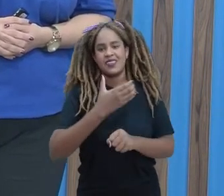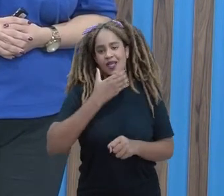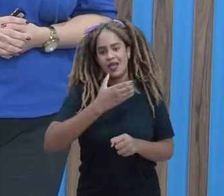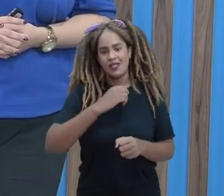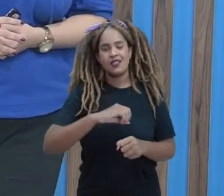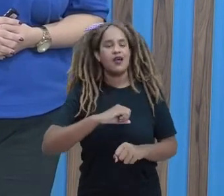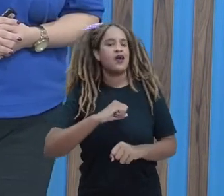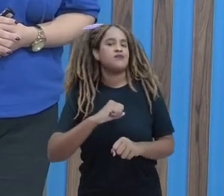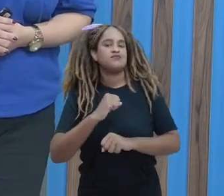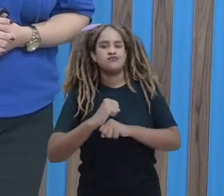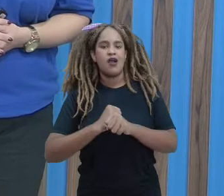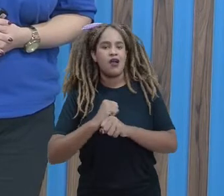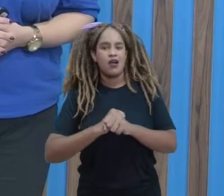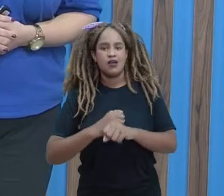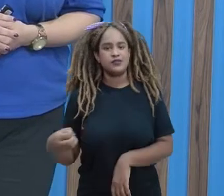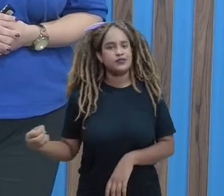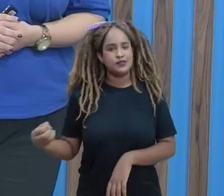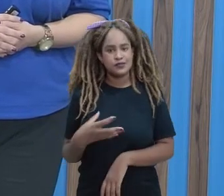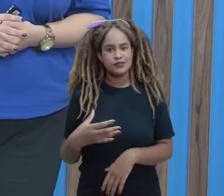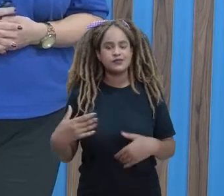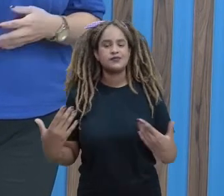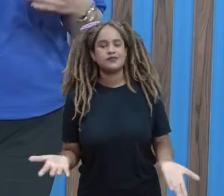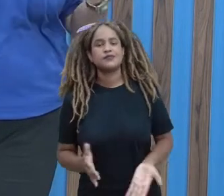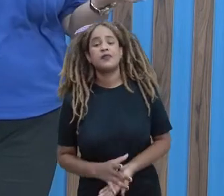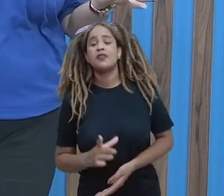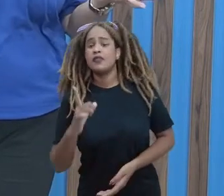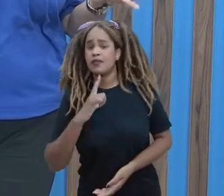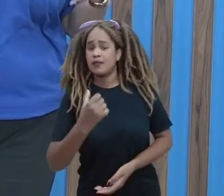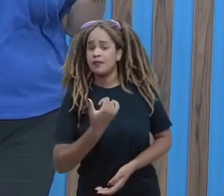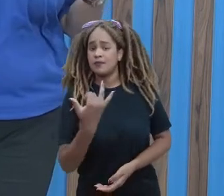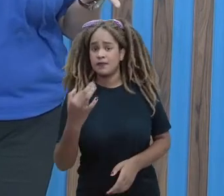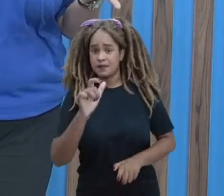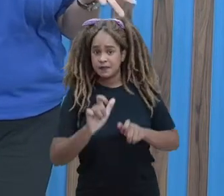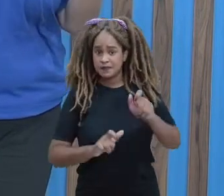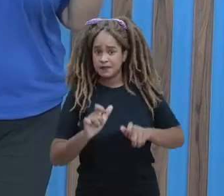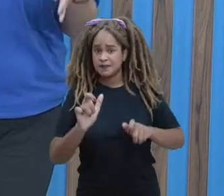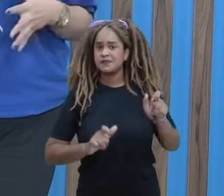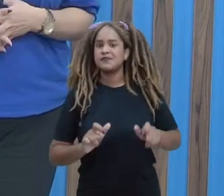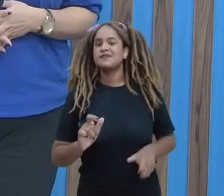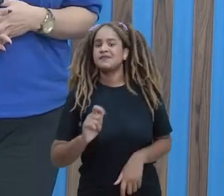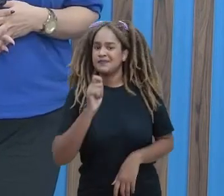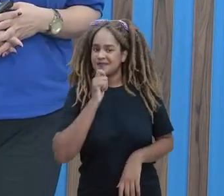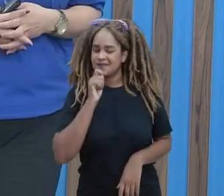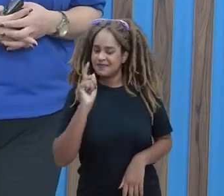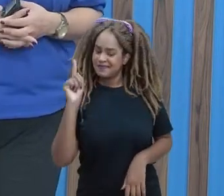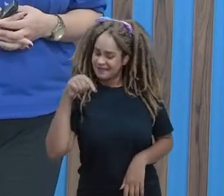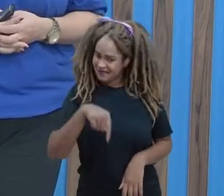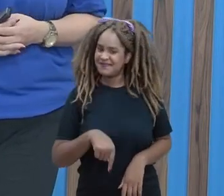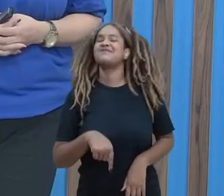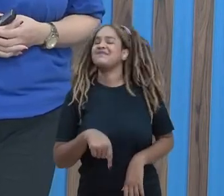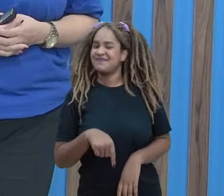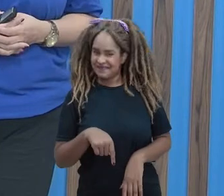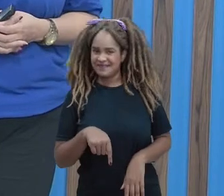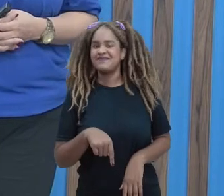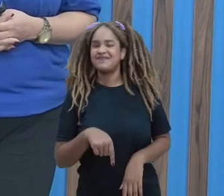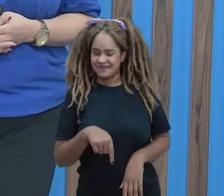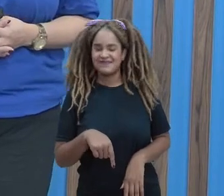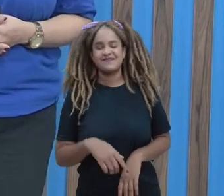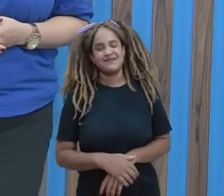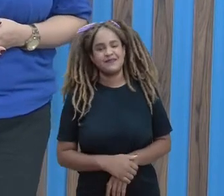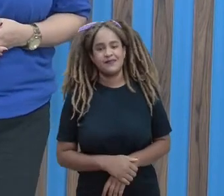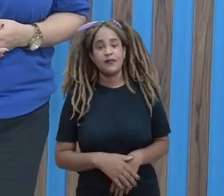Novo. Mas tem gente que ainda está dando aula para vocês. Nós estamos aqui, né? Então, olha